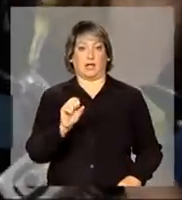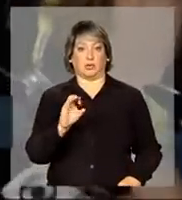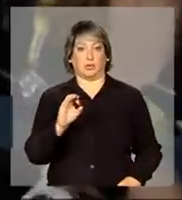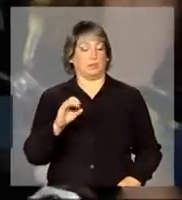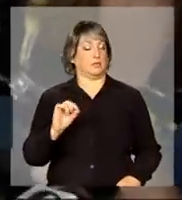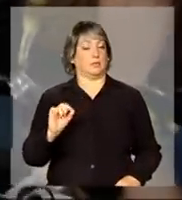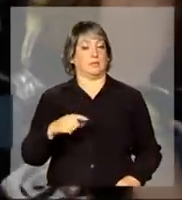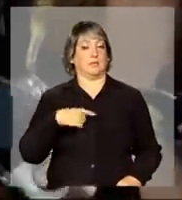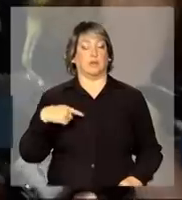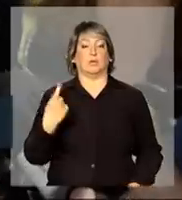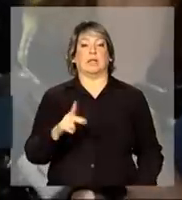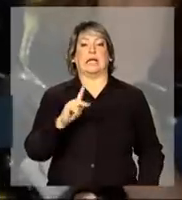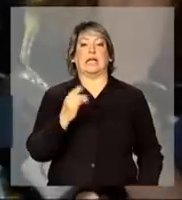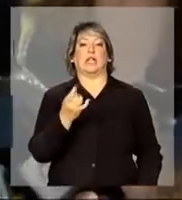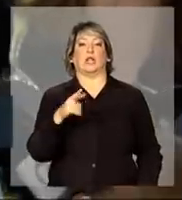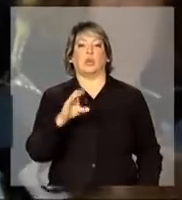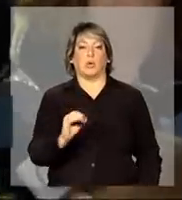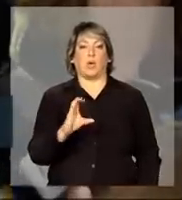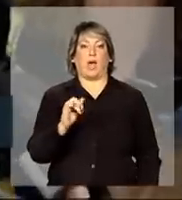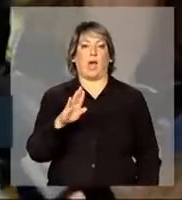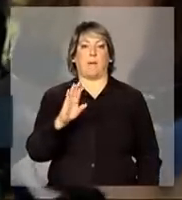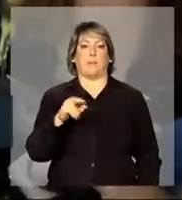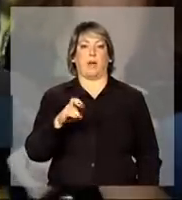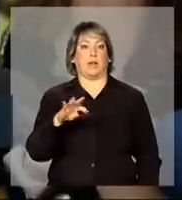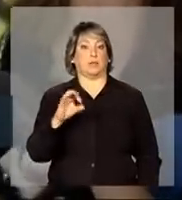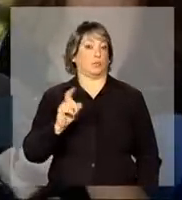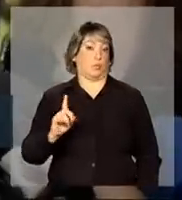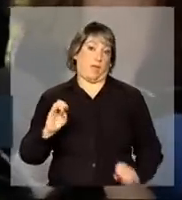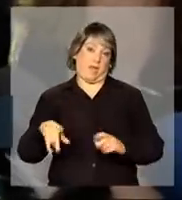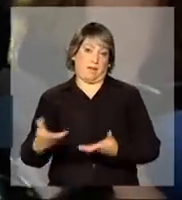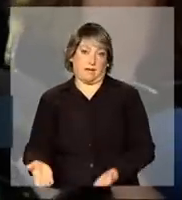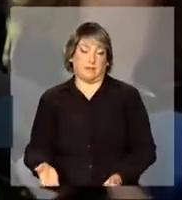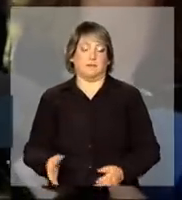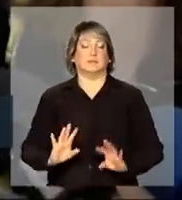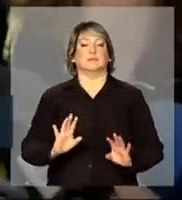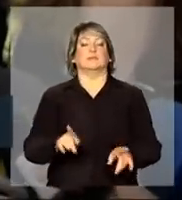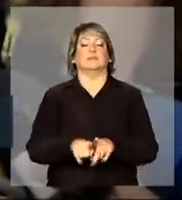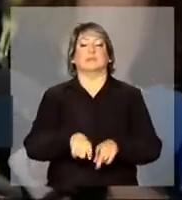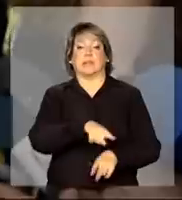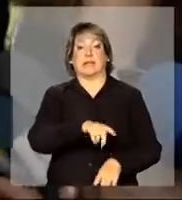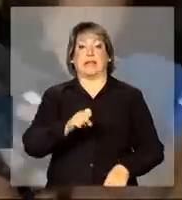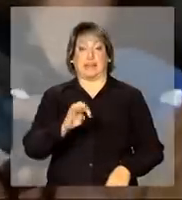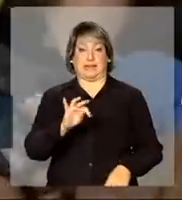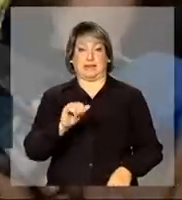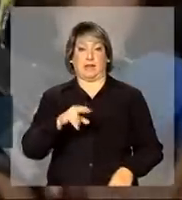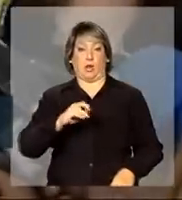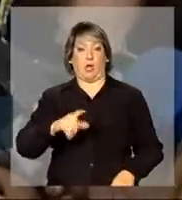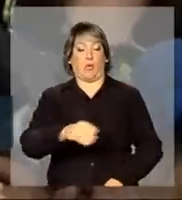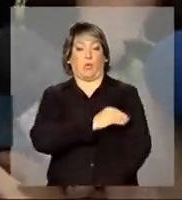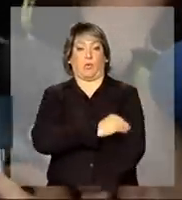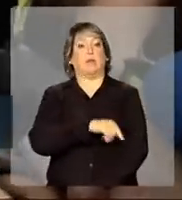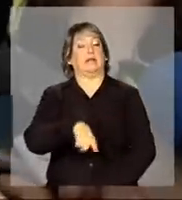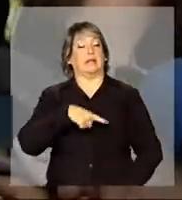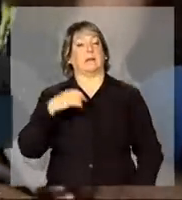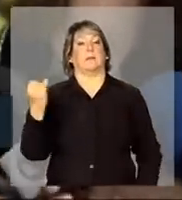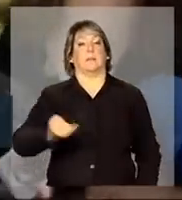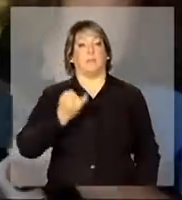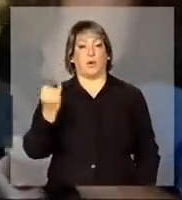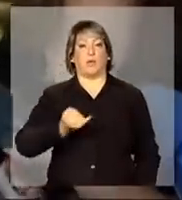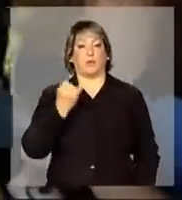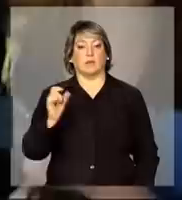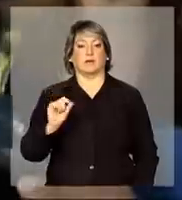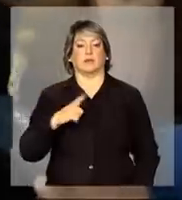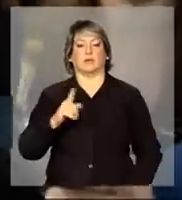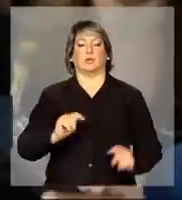ou dos hidrocarbonetos não são. E, além disso, o etanol ele tem uma importância na